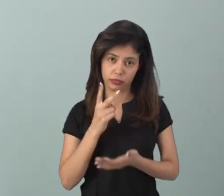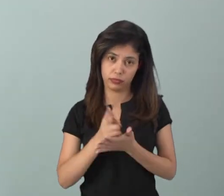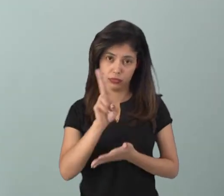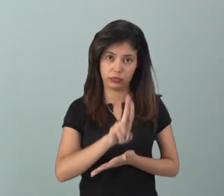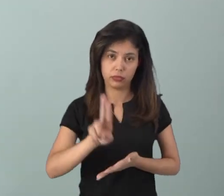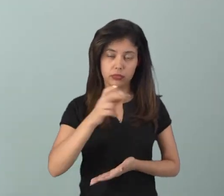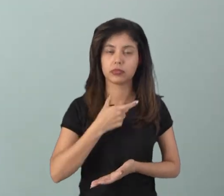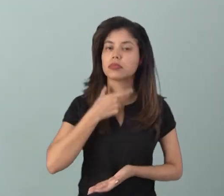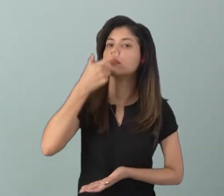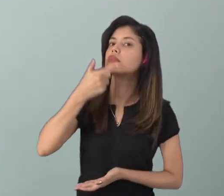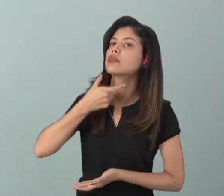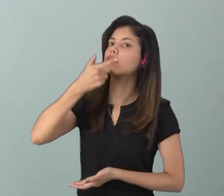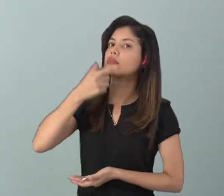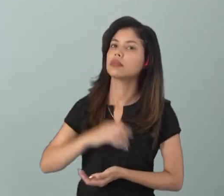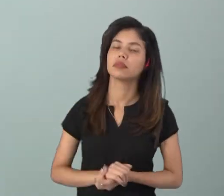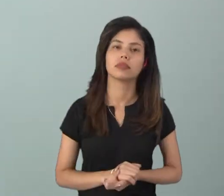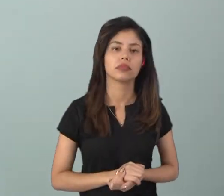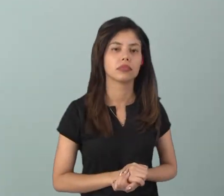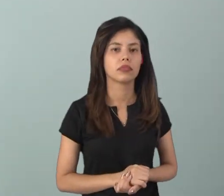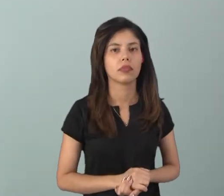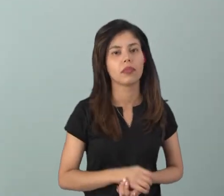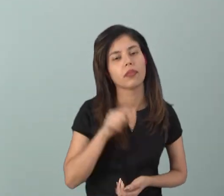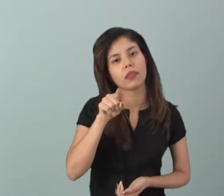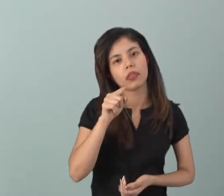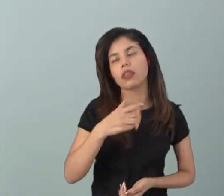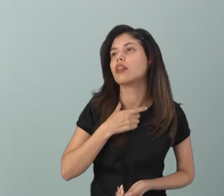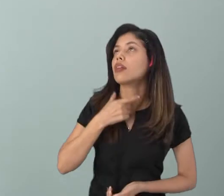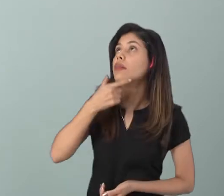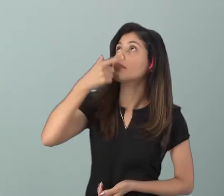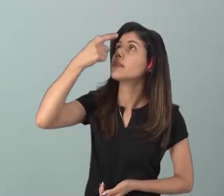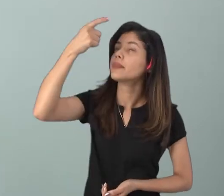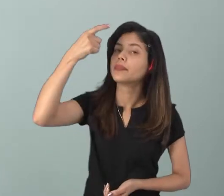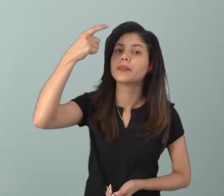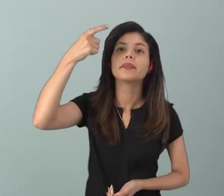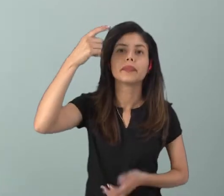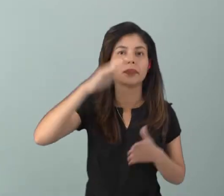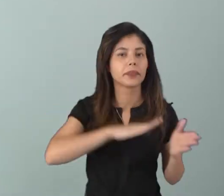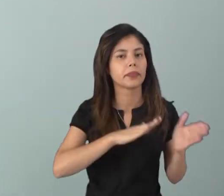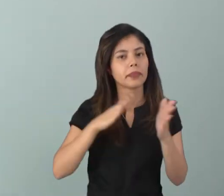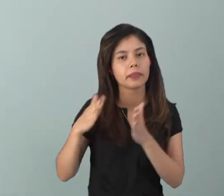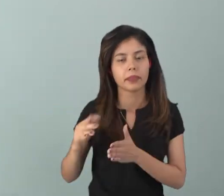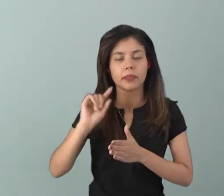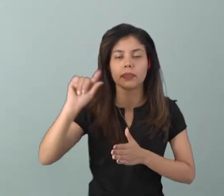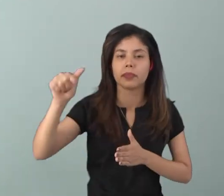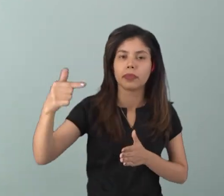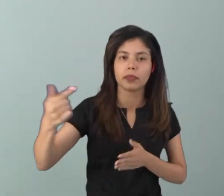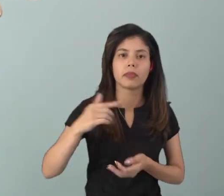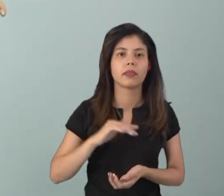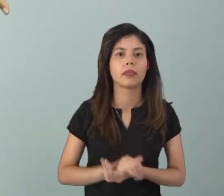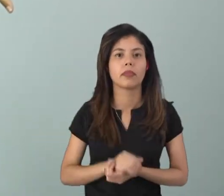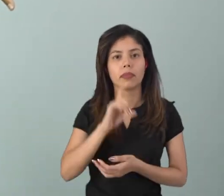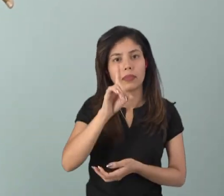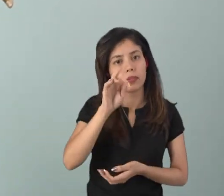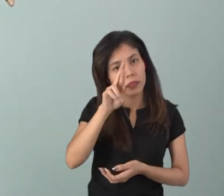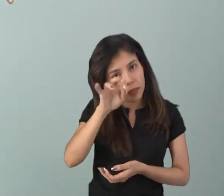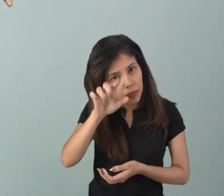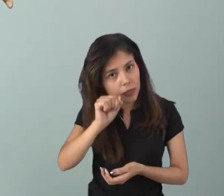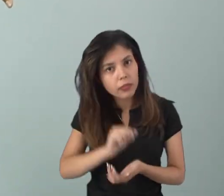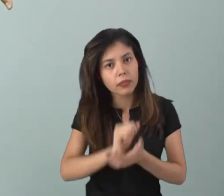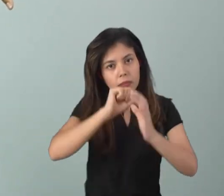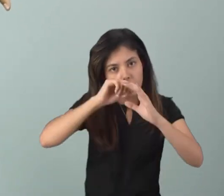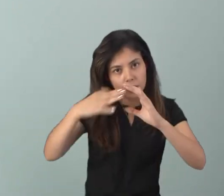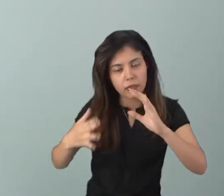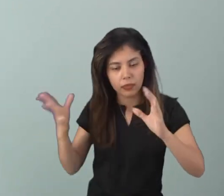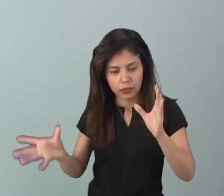utilizar o pescoço cresceu. E esse pescoço crescido, né, passou para os próximos descendentes, ou seja, o caráter